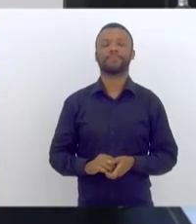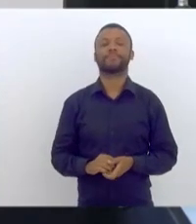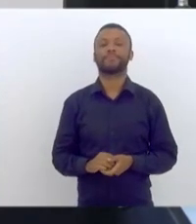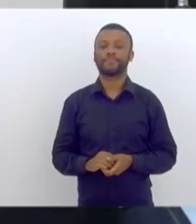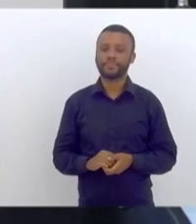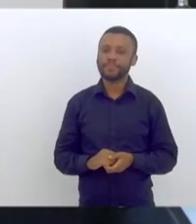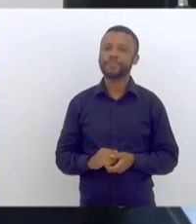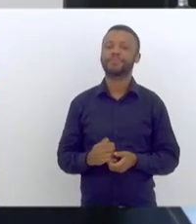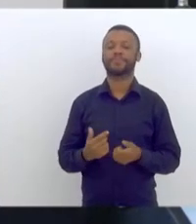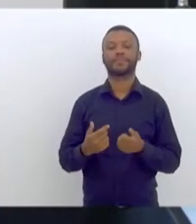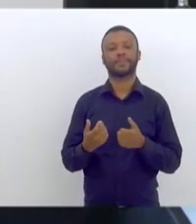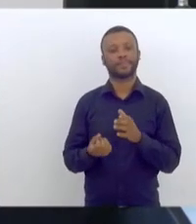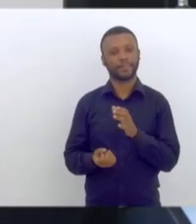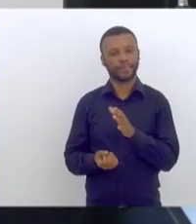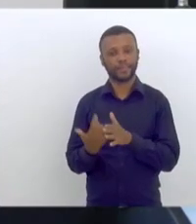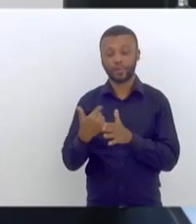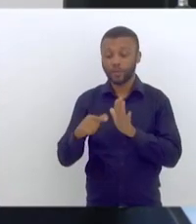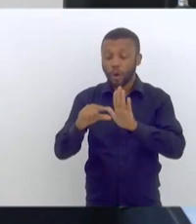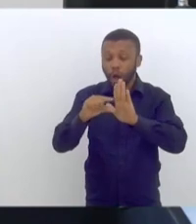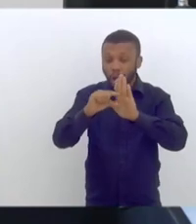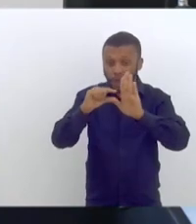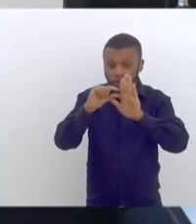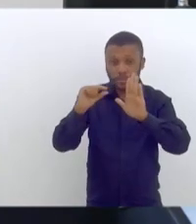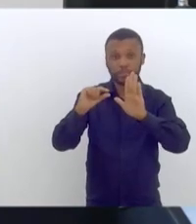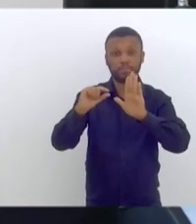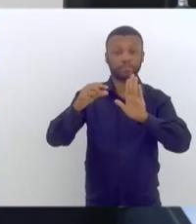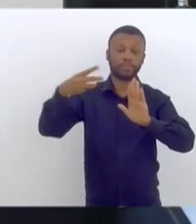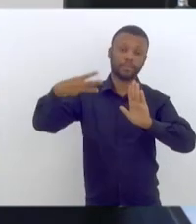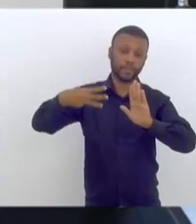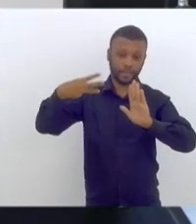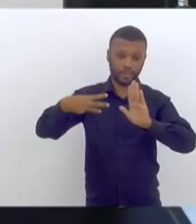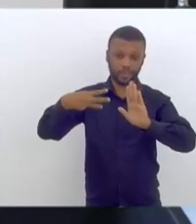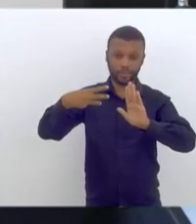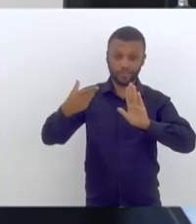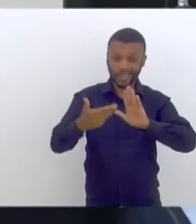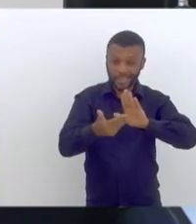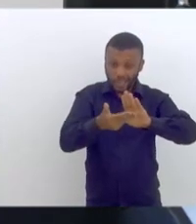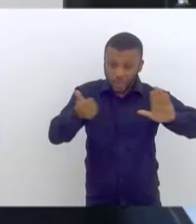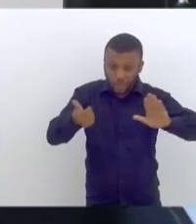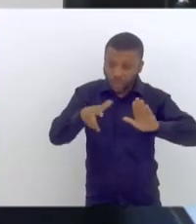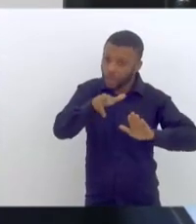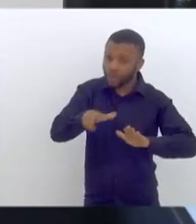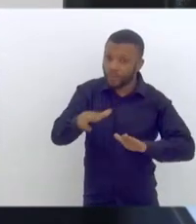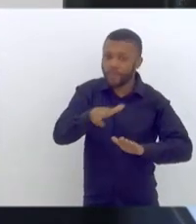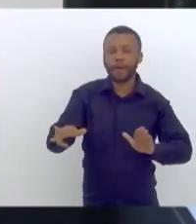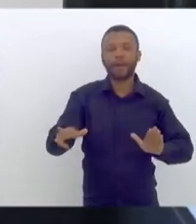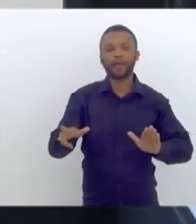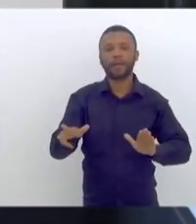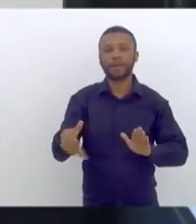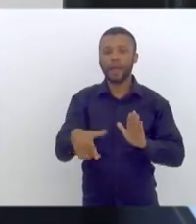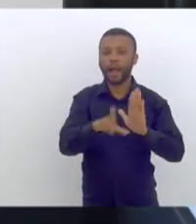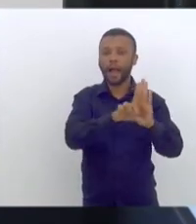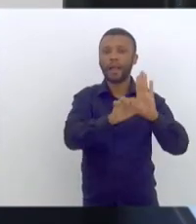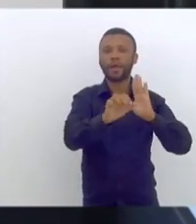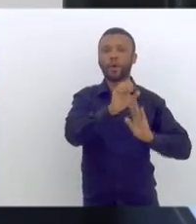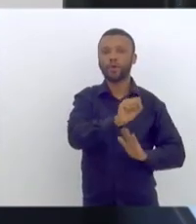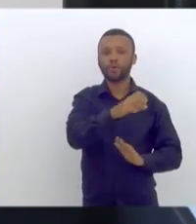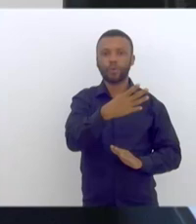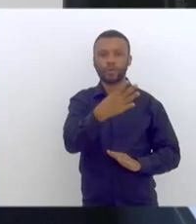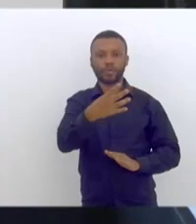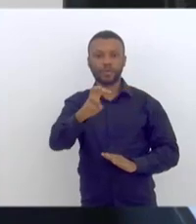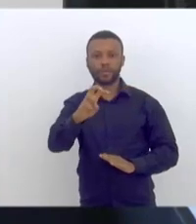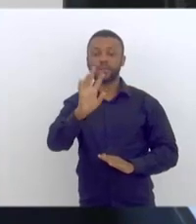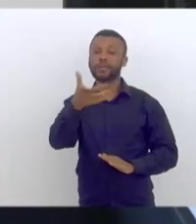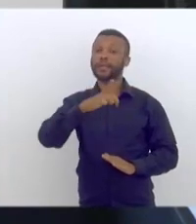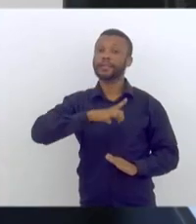essa exclusão Porque se não vai excluir a 8445 já tem